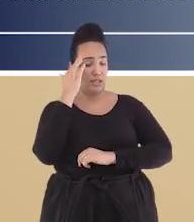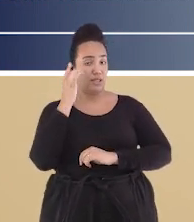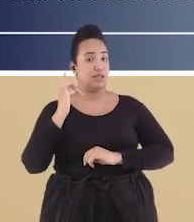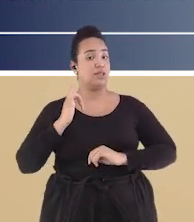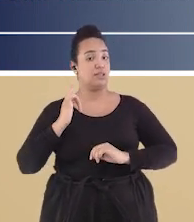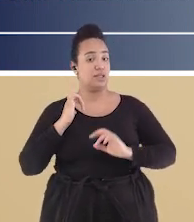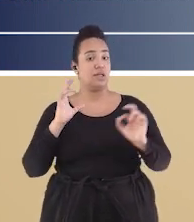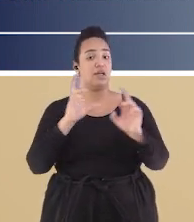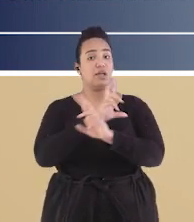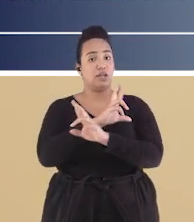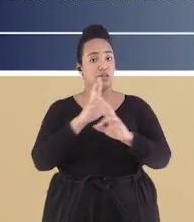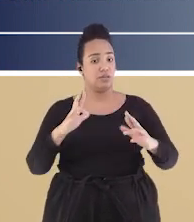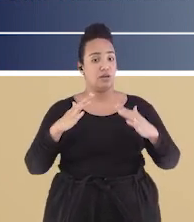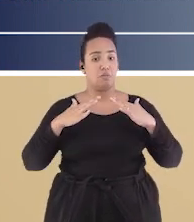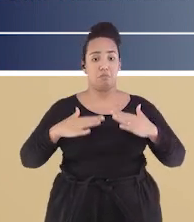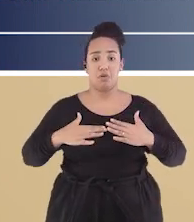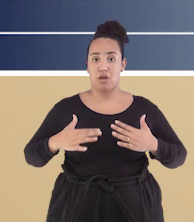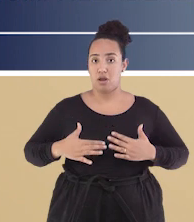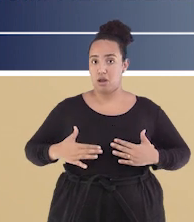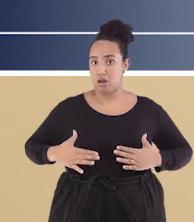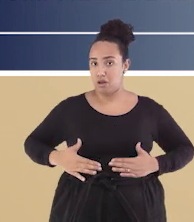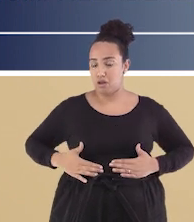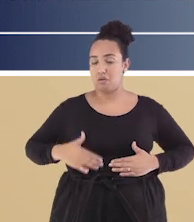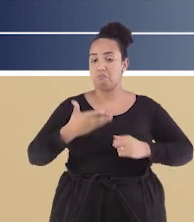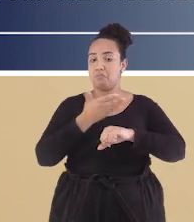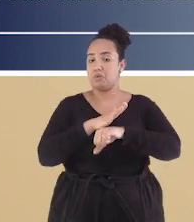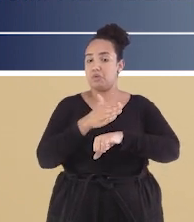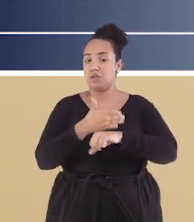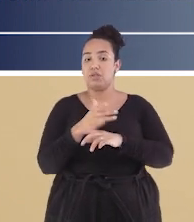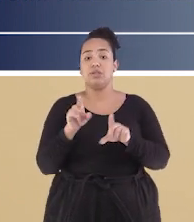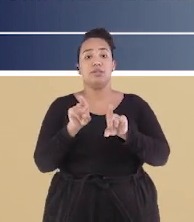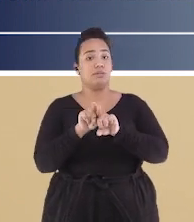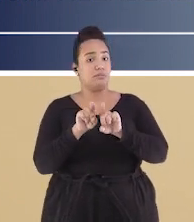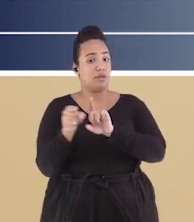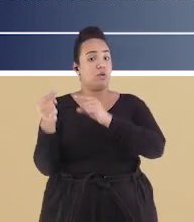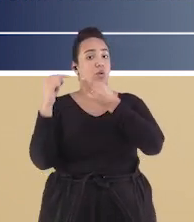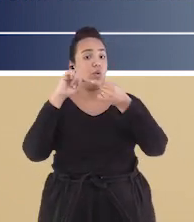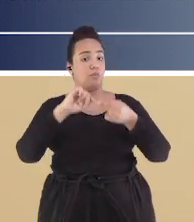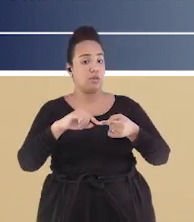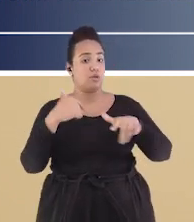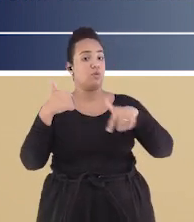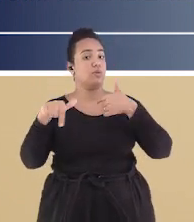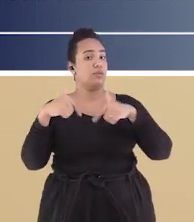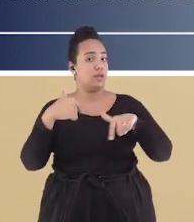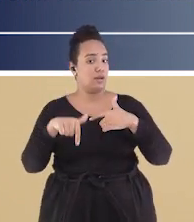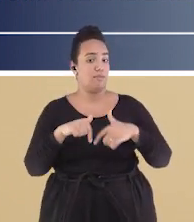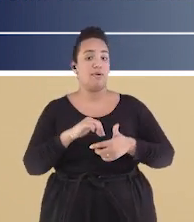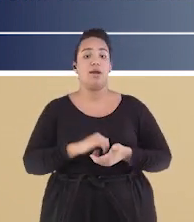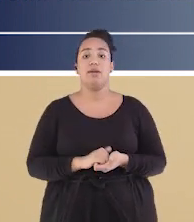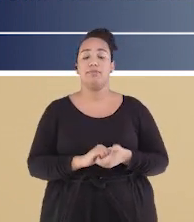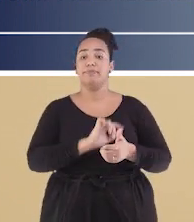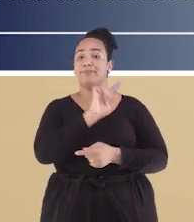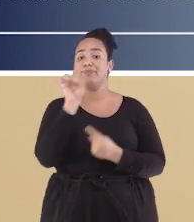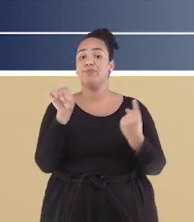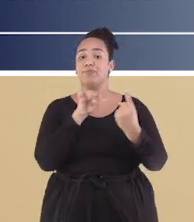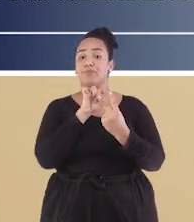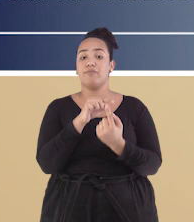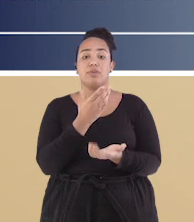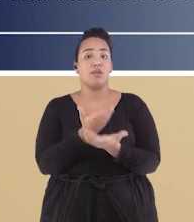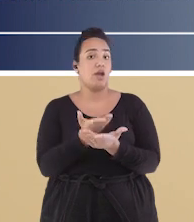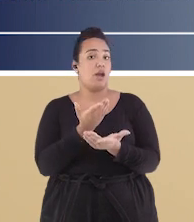corporais institucionalizadas com o mundo do trabalho e da produtividade. E o específico, entender que